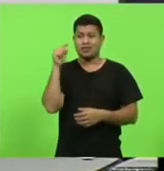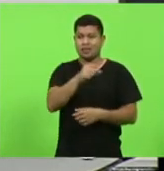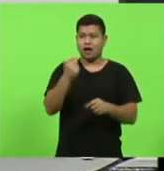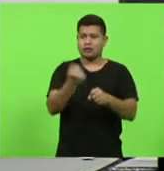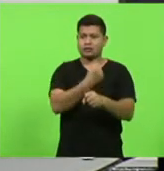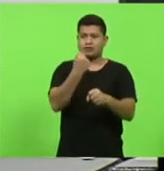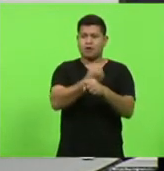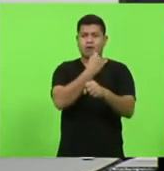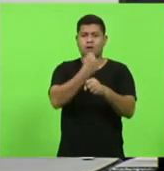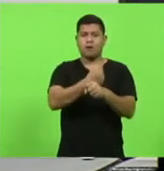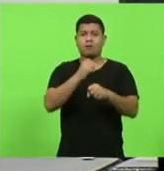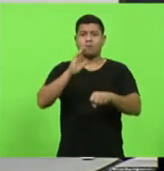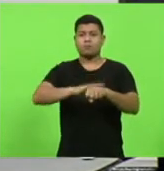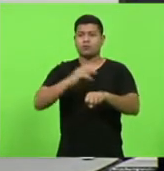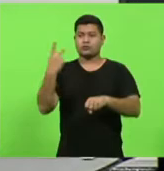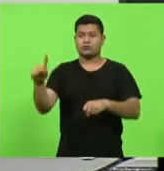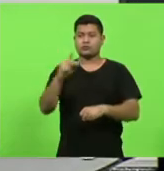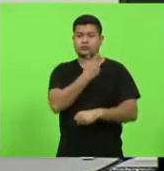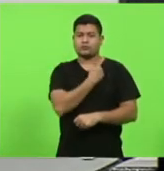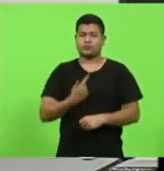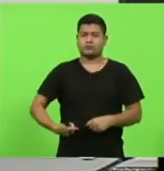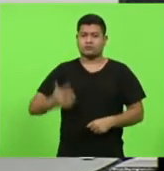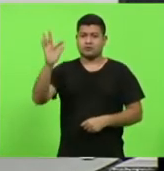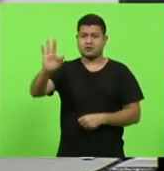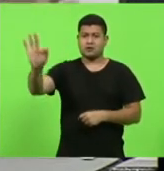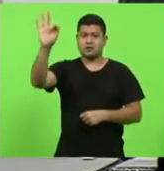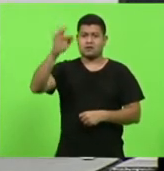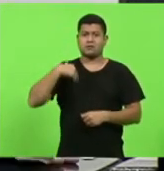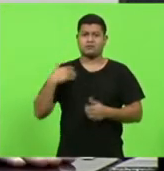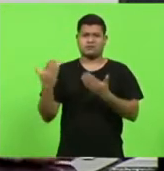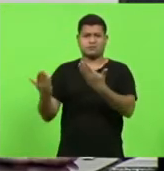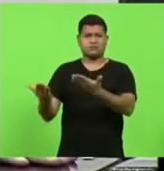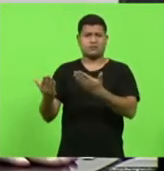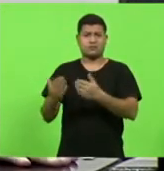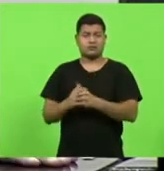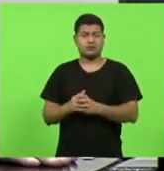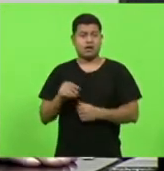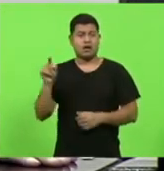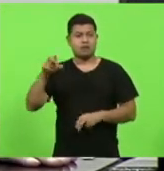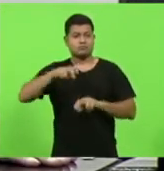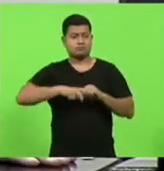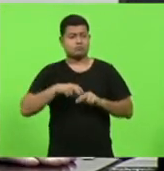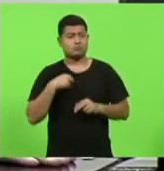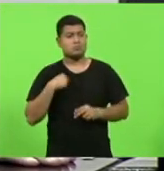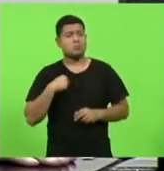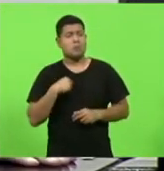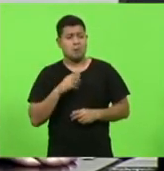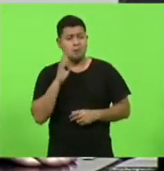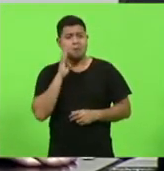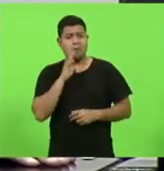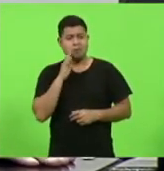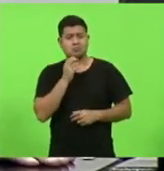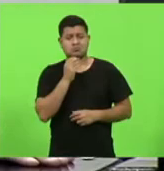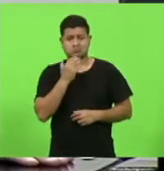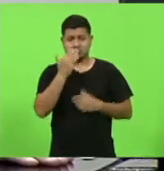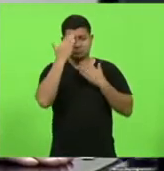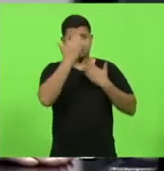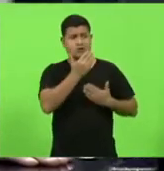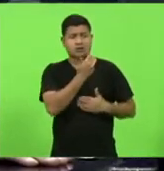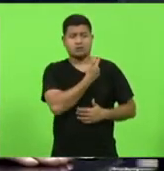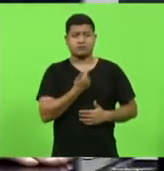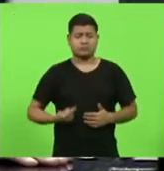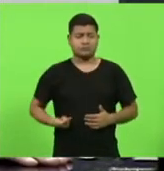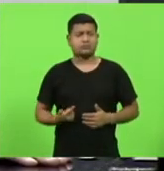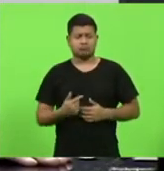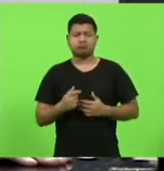estado, para vocês. Está lá o Tarcísio sentado, que bom, governador, faça